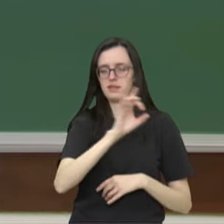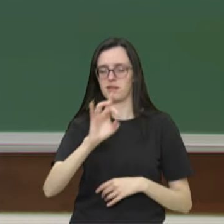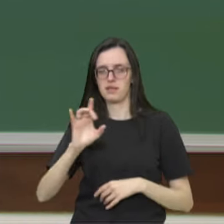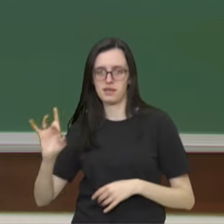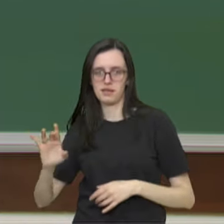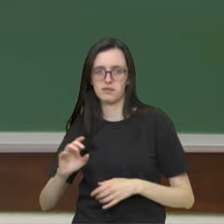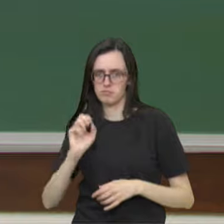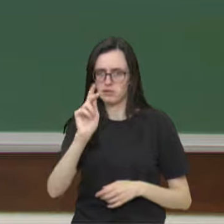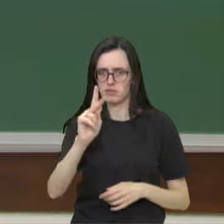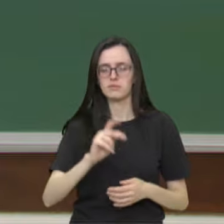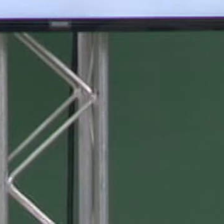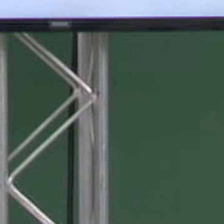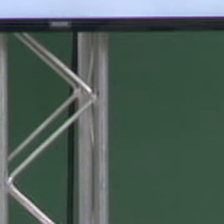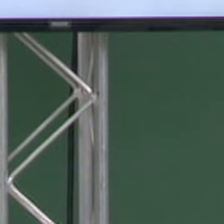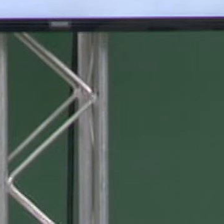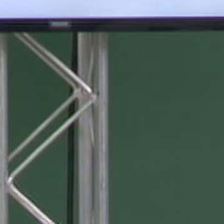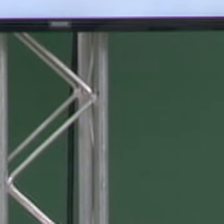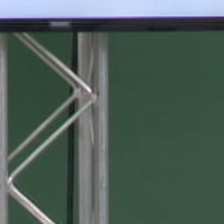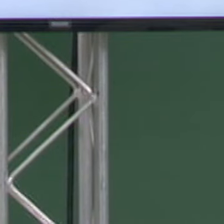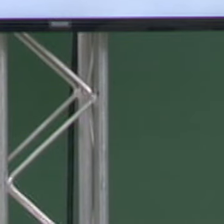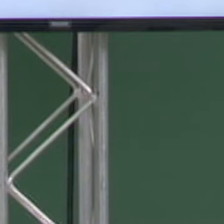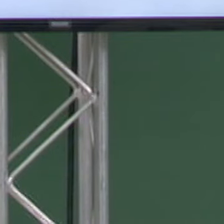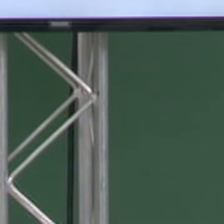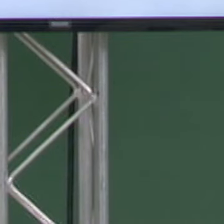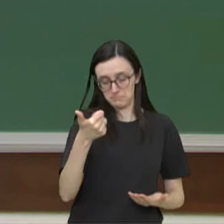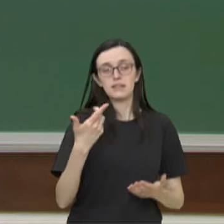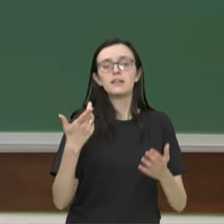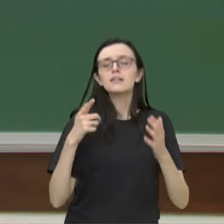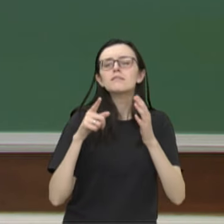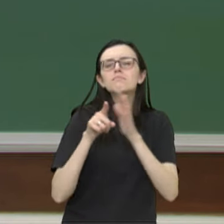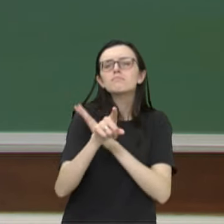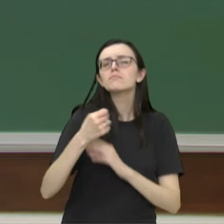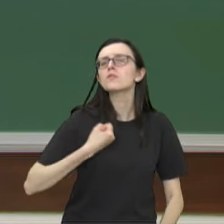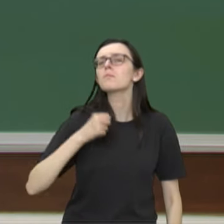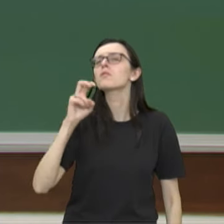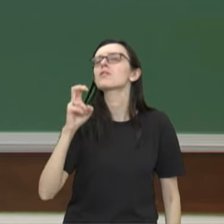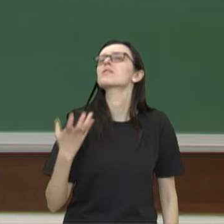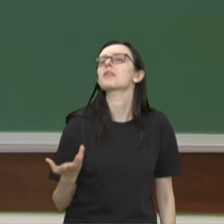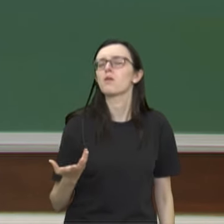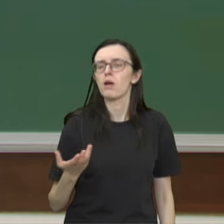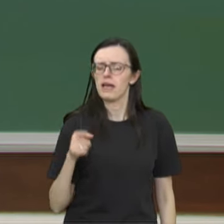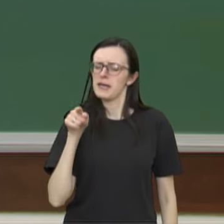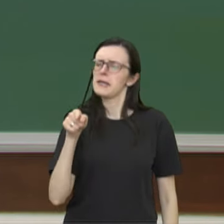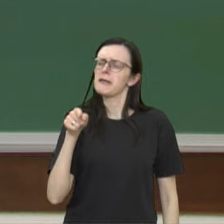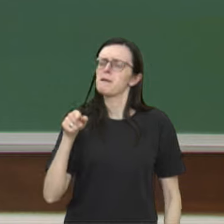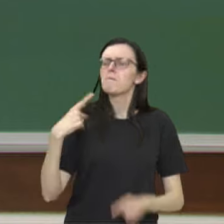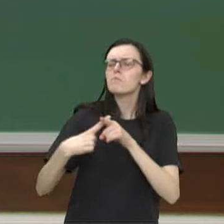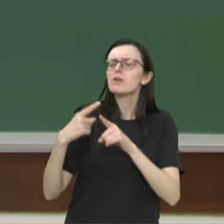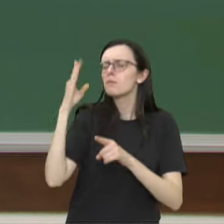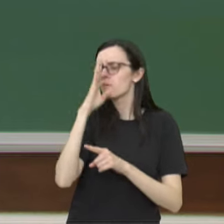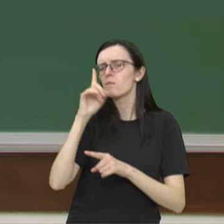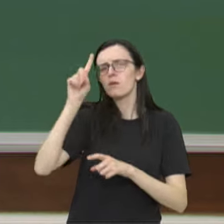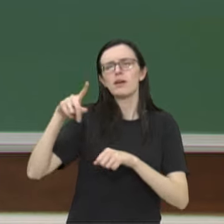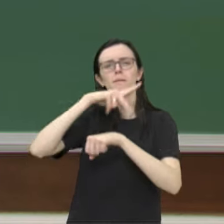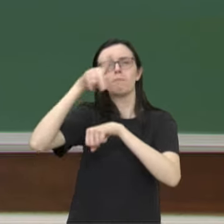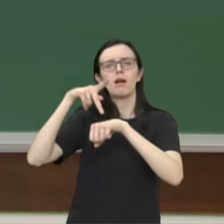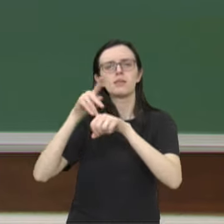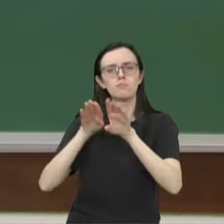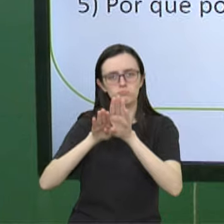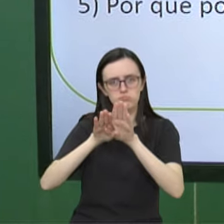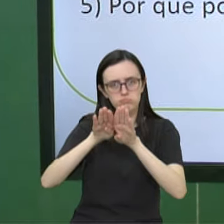tá ok? E por último, por que podemos afirmar que o Brasil é um país emergente? Na visão de vocês,